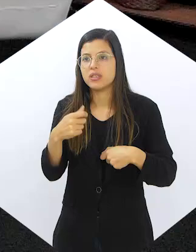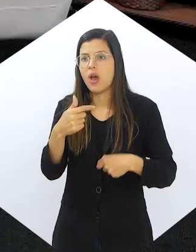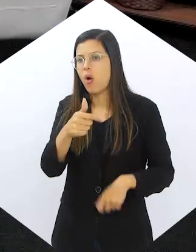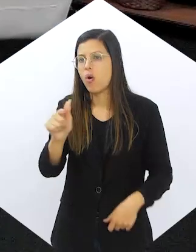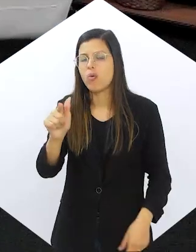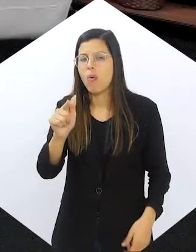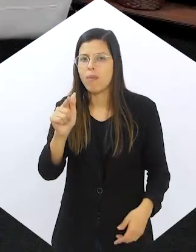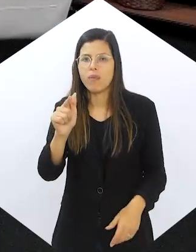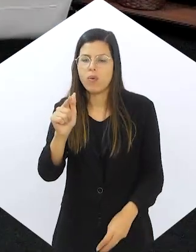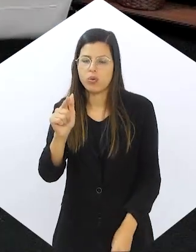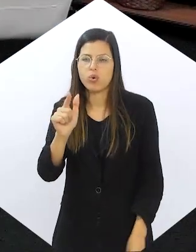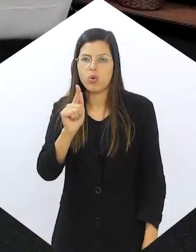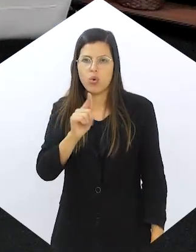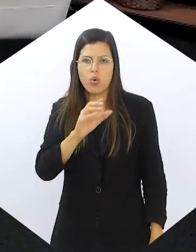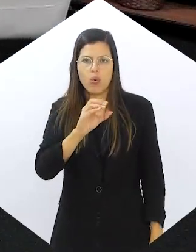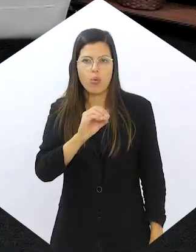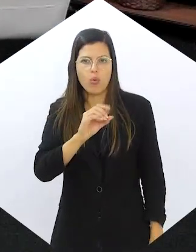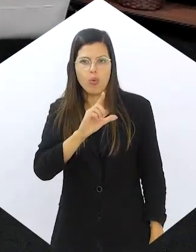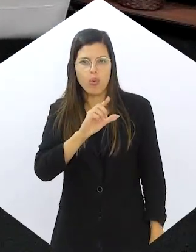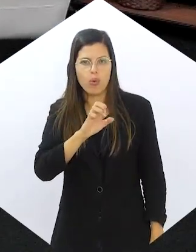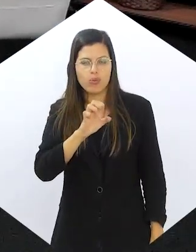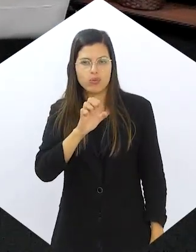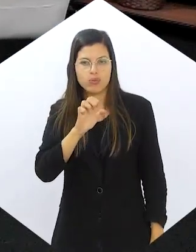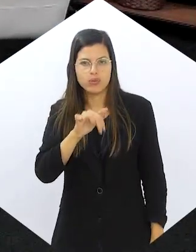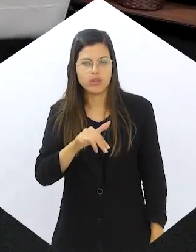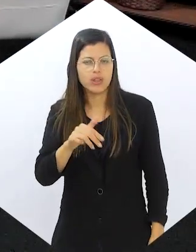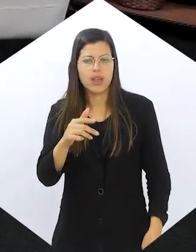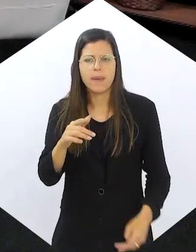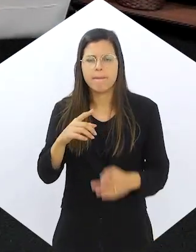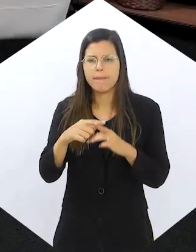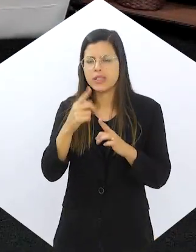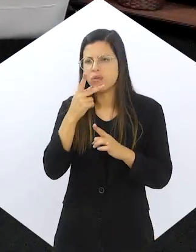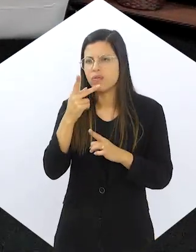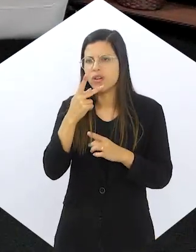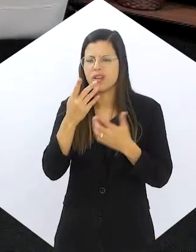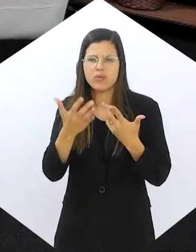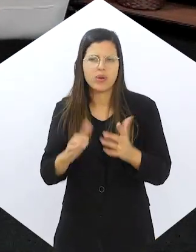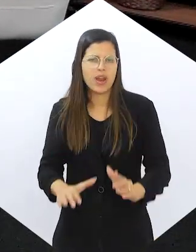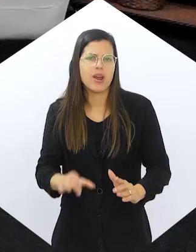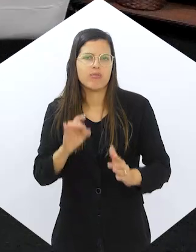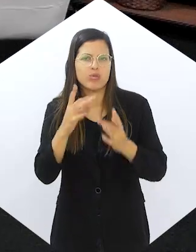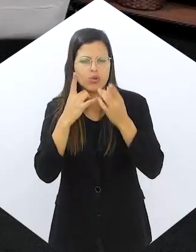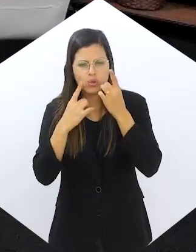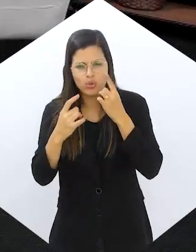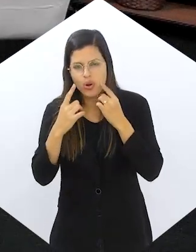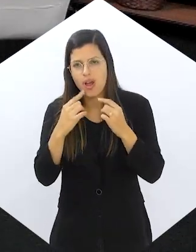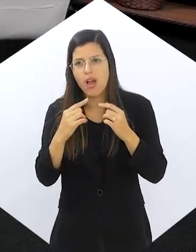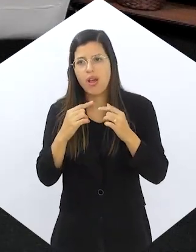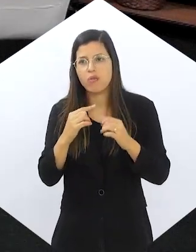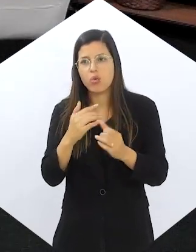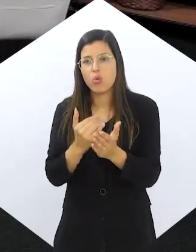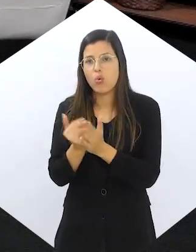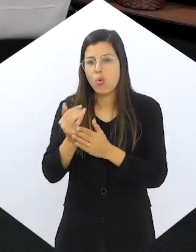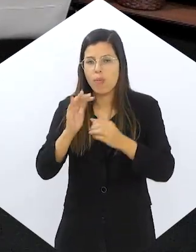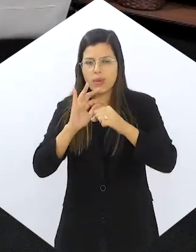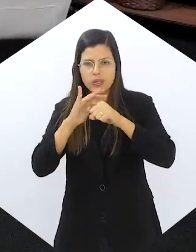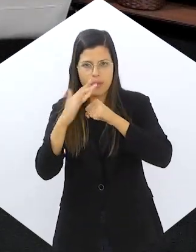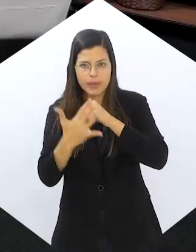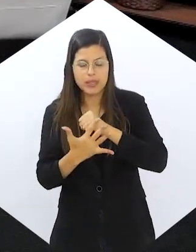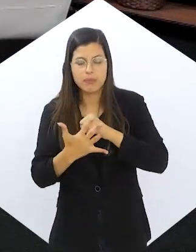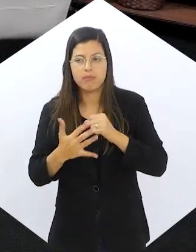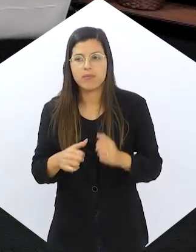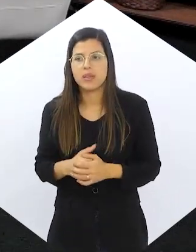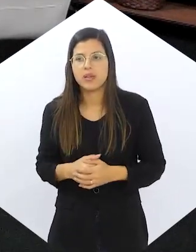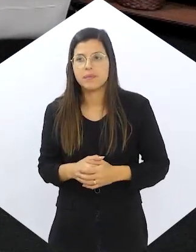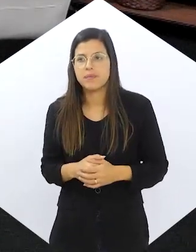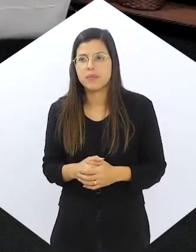realidade, nem queria. Eu meio que descompensei tanto que eu nem queria, eu só chorava, e foi no meio da pandemia, no início de